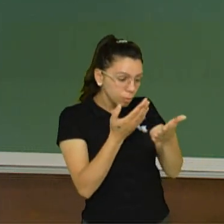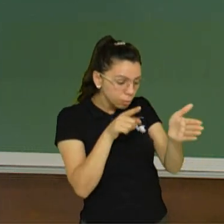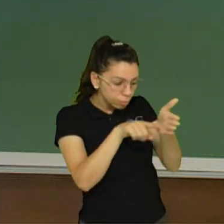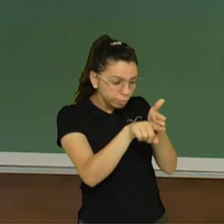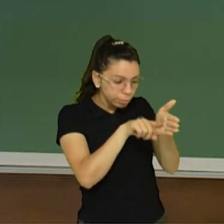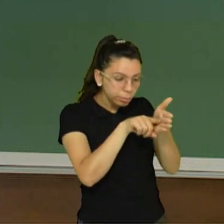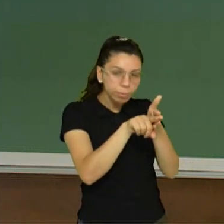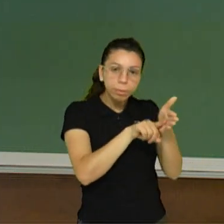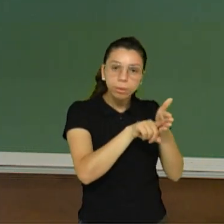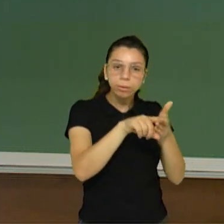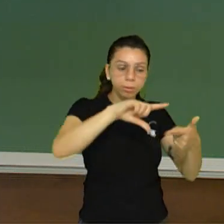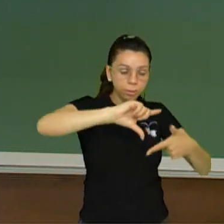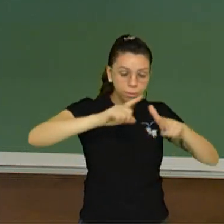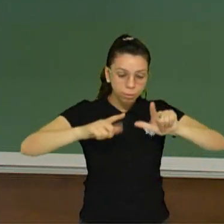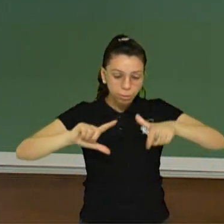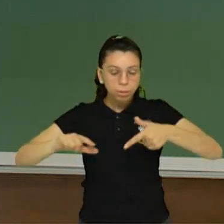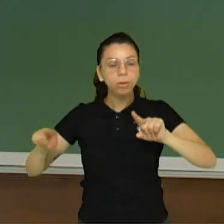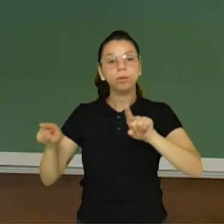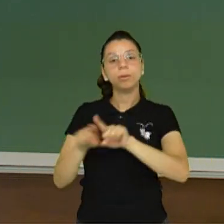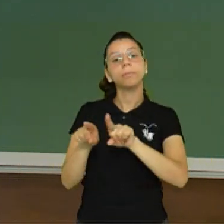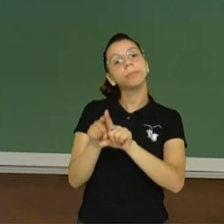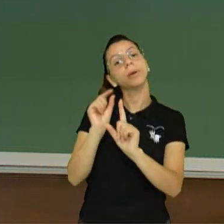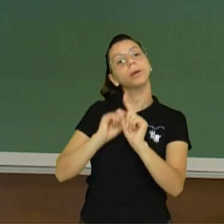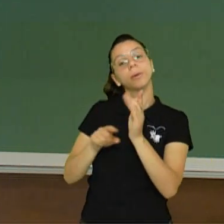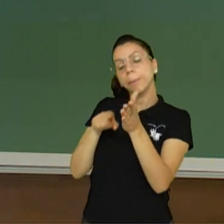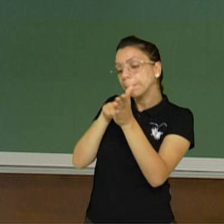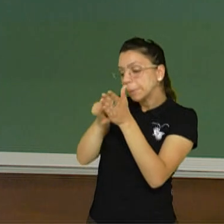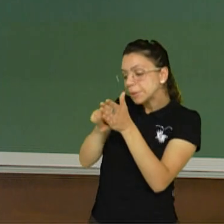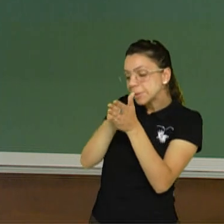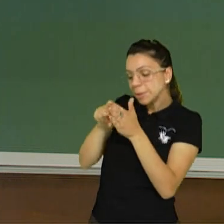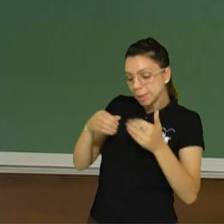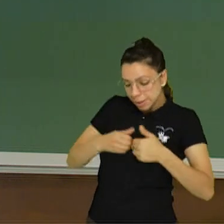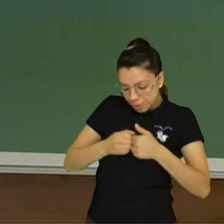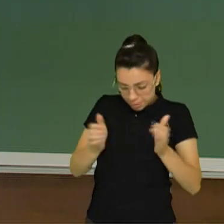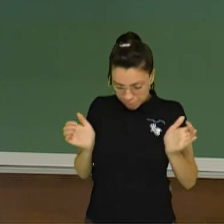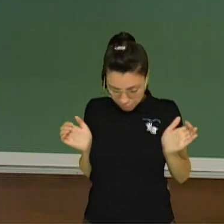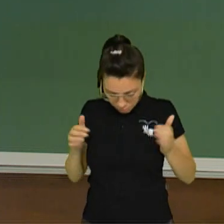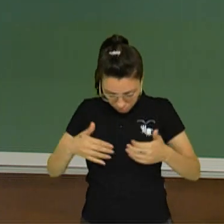corpo humano, né, que já foram feitos ali por Galileu Galilei,